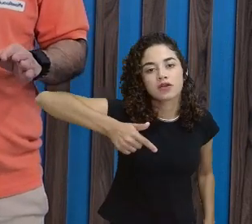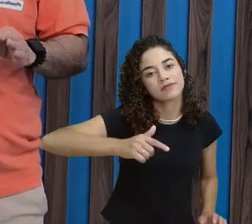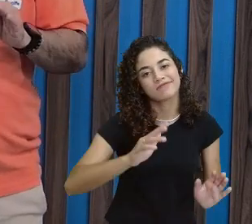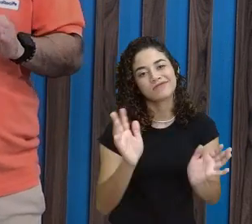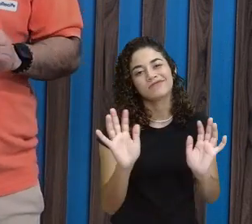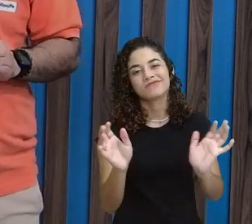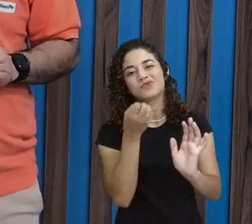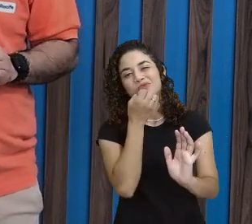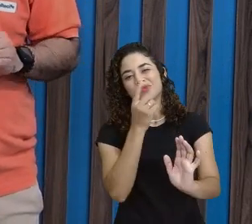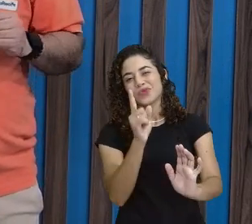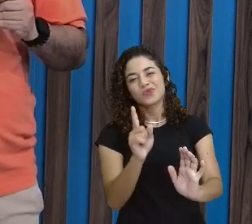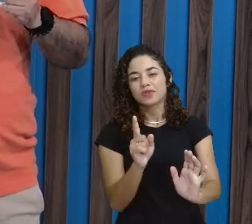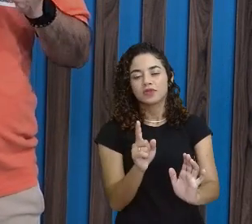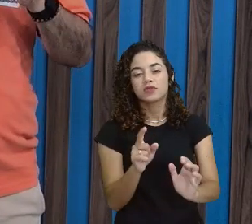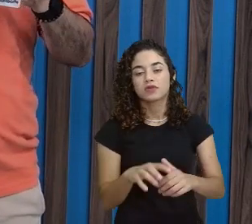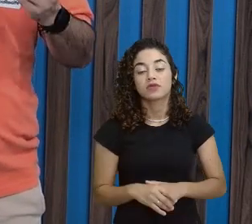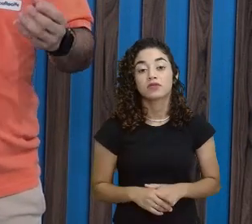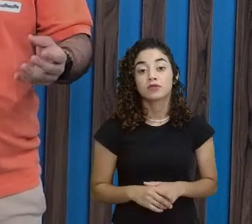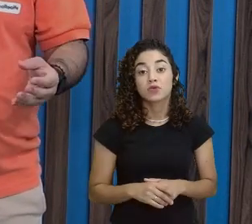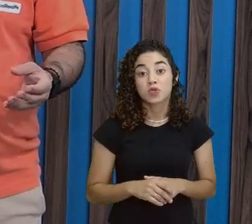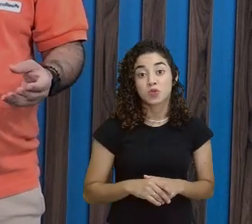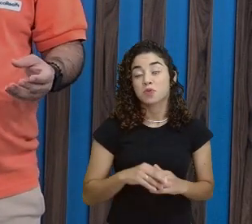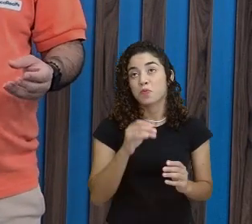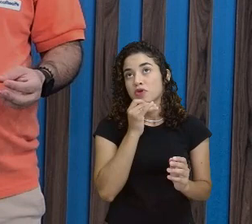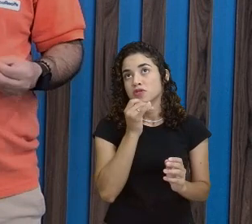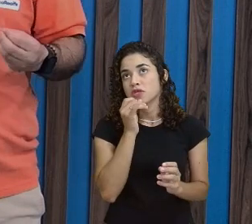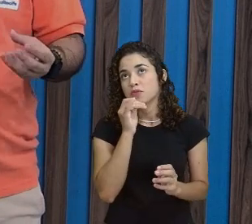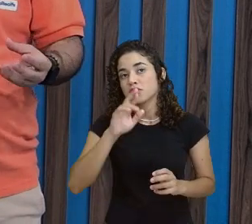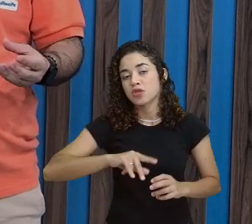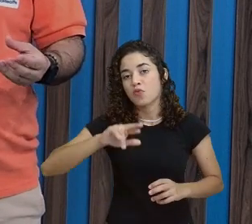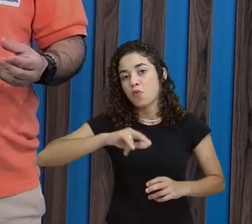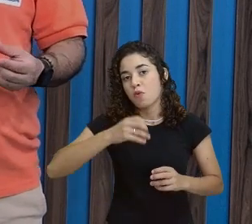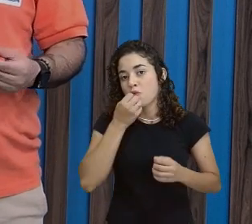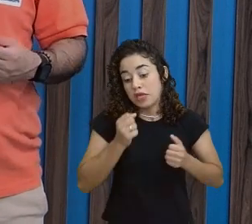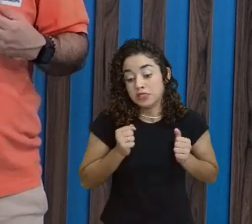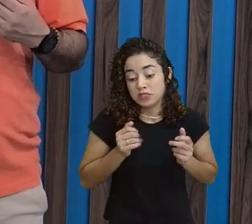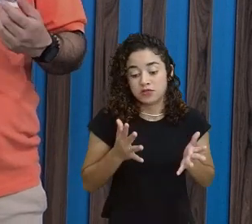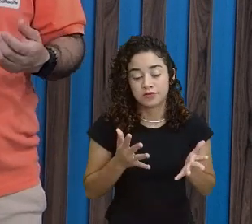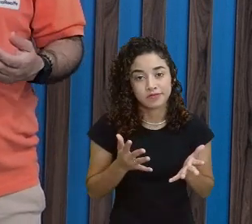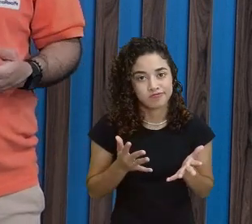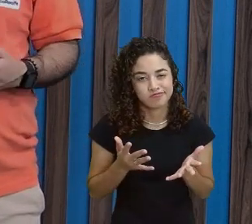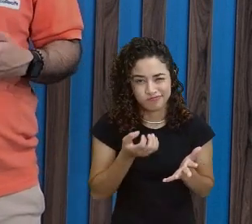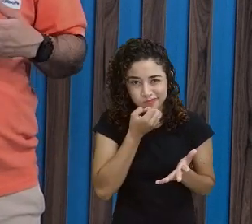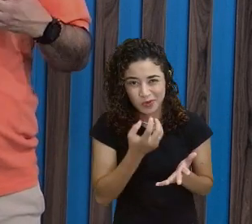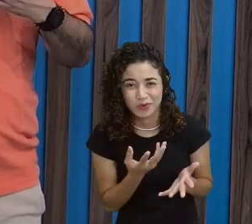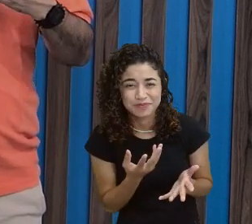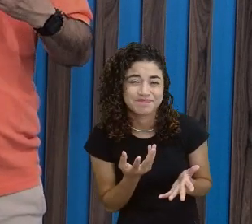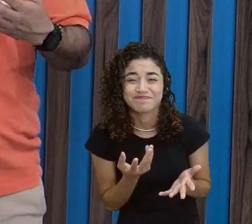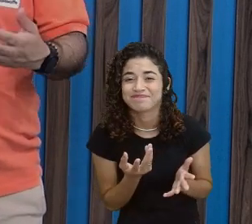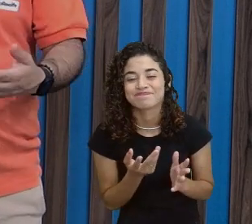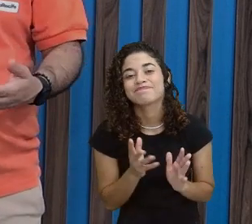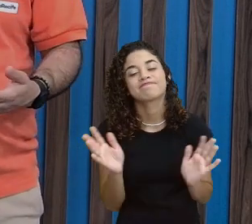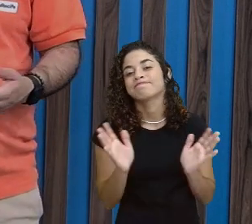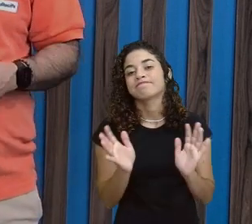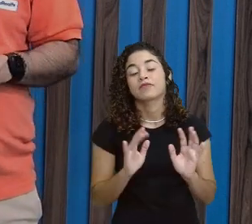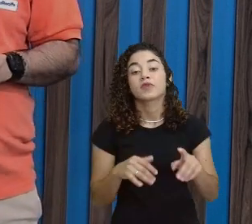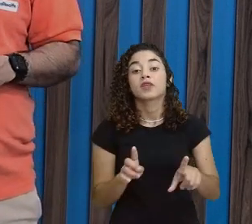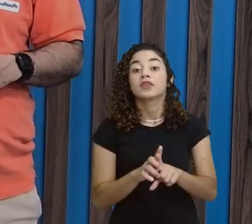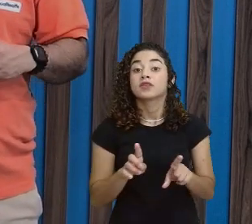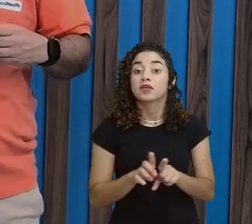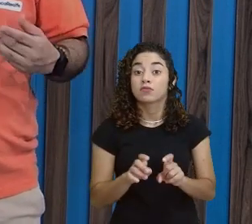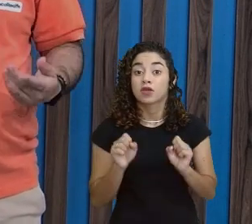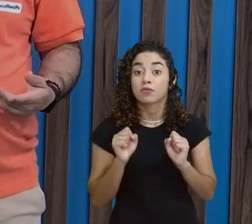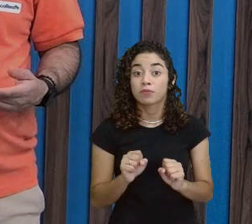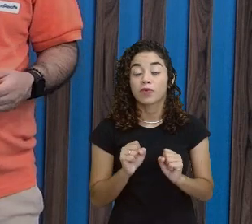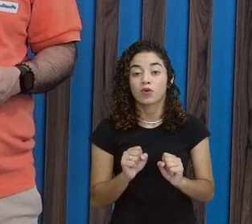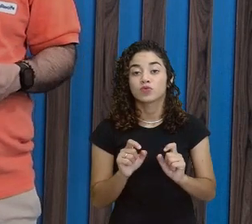legal por não ser uma prática boa e não é legal porque ela pode incorrer